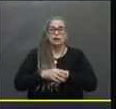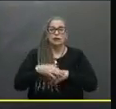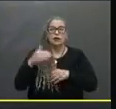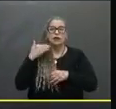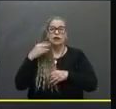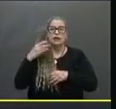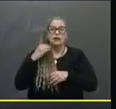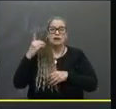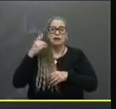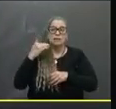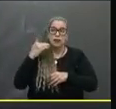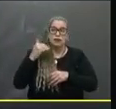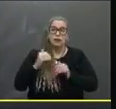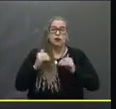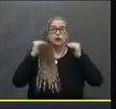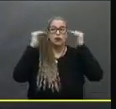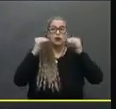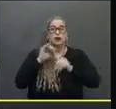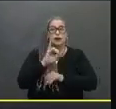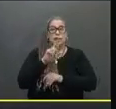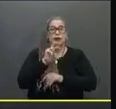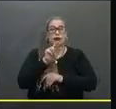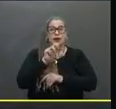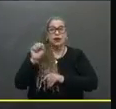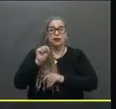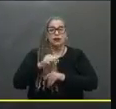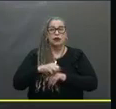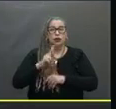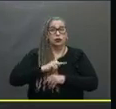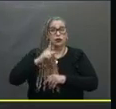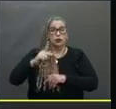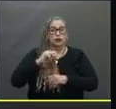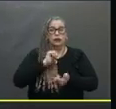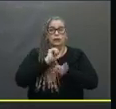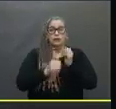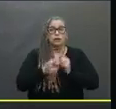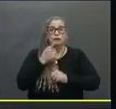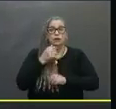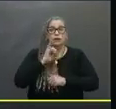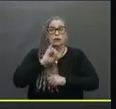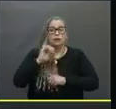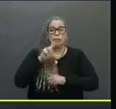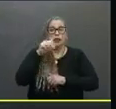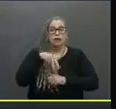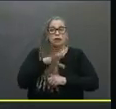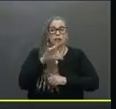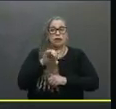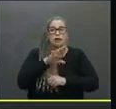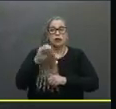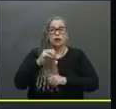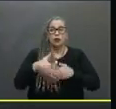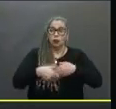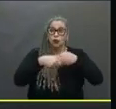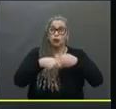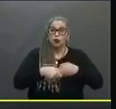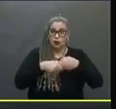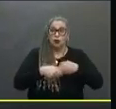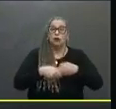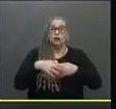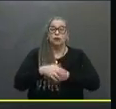desembargadora Iris Helena Medeiros Nogueira, e o senhor presidente do Esporte Clube Internacional, Alessandro Barcelos, saudável e